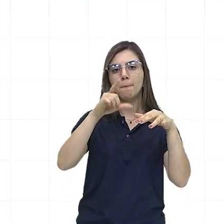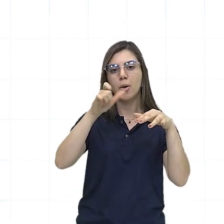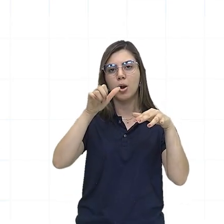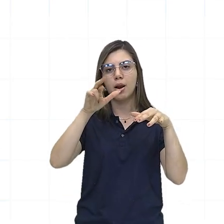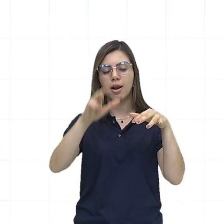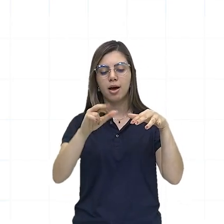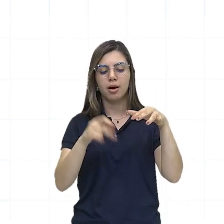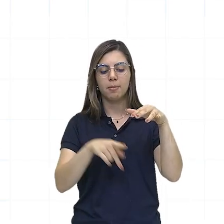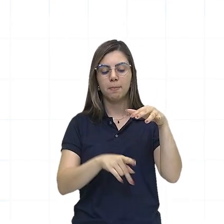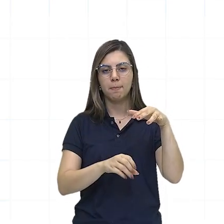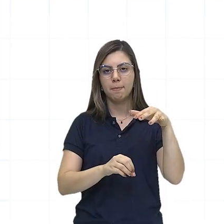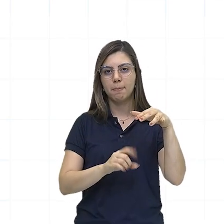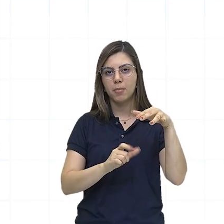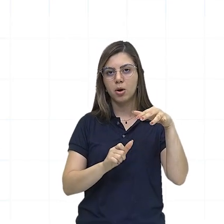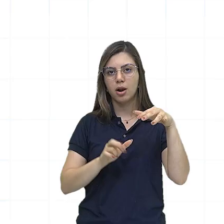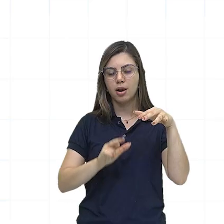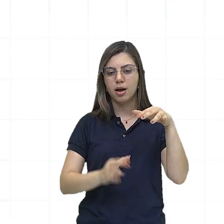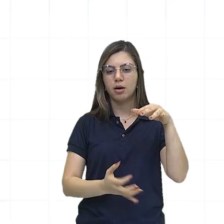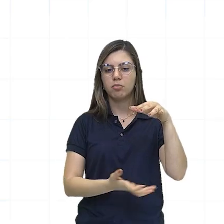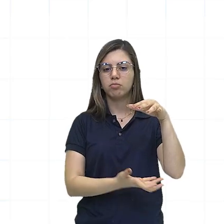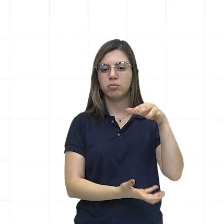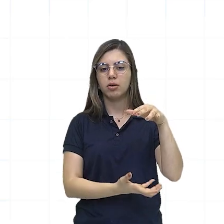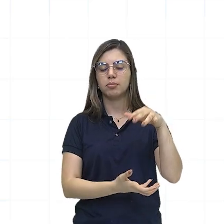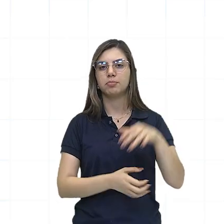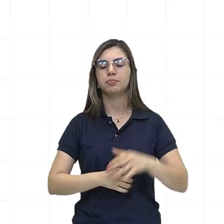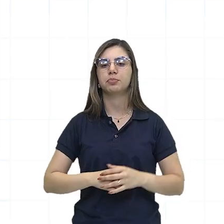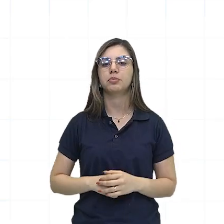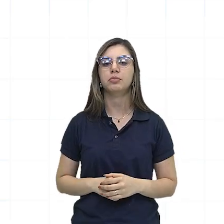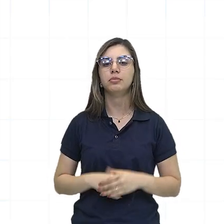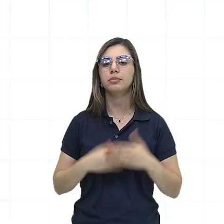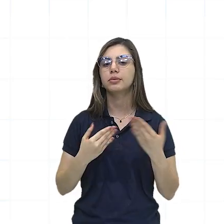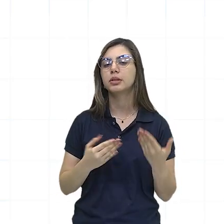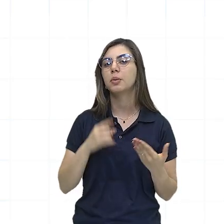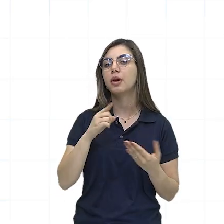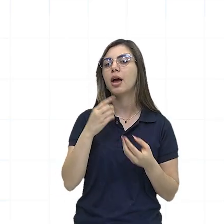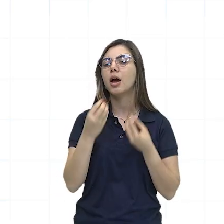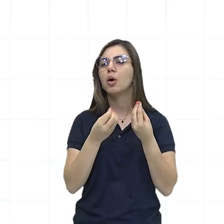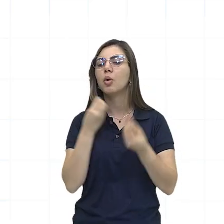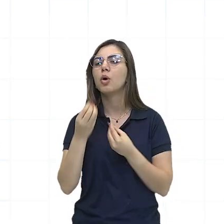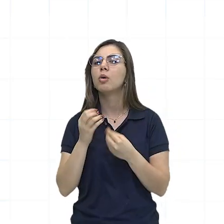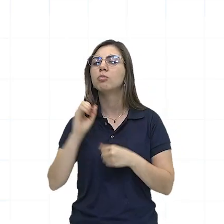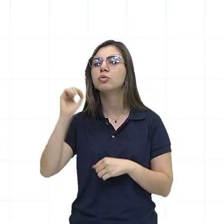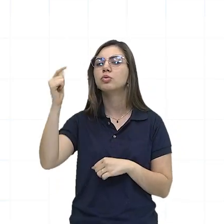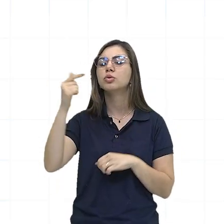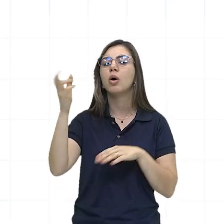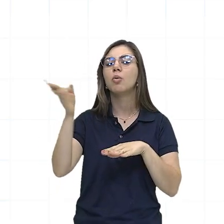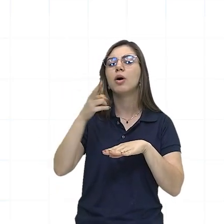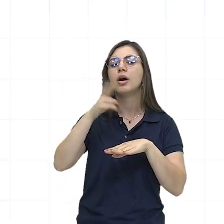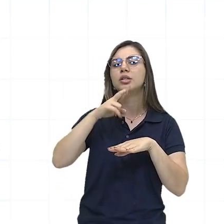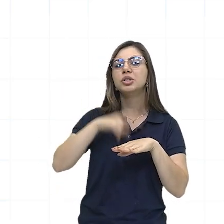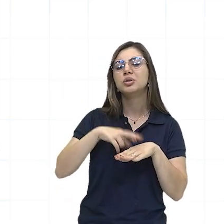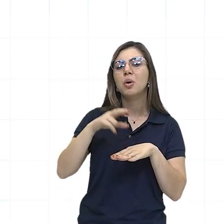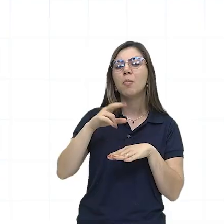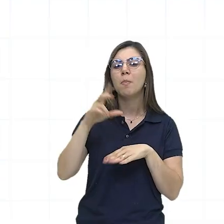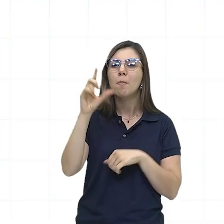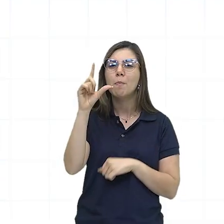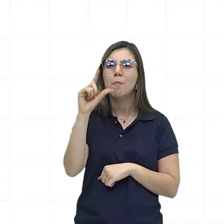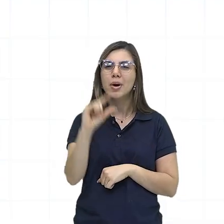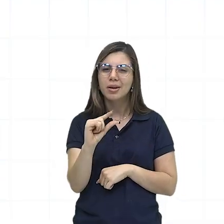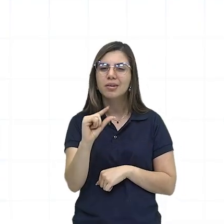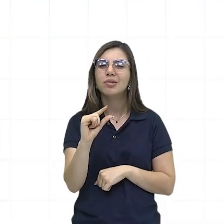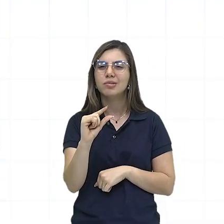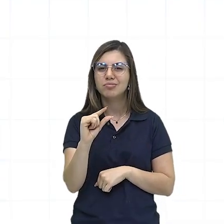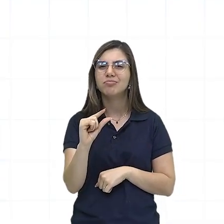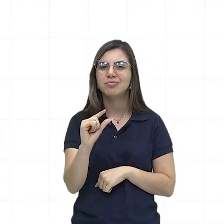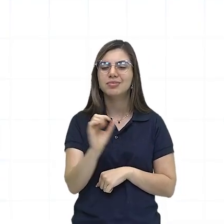quanto a temperada sul. Nessa parte do planeta, a radiação solar ela ocorre de forma